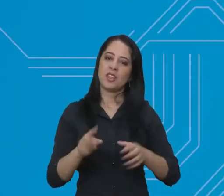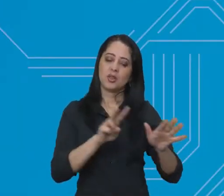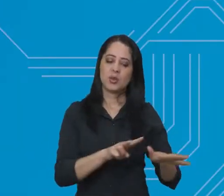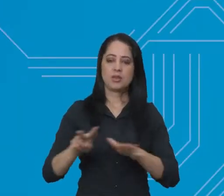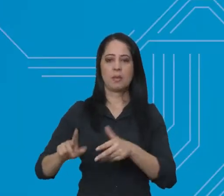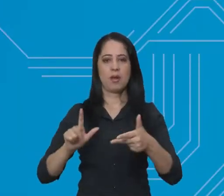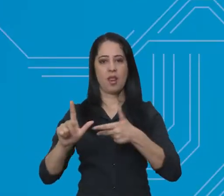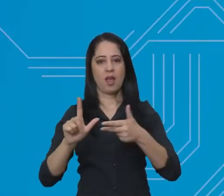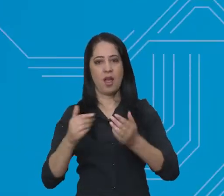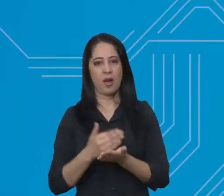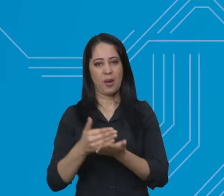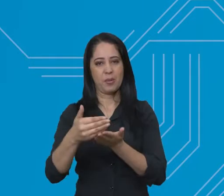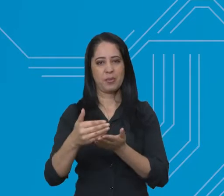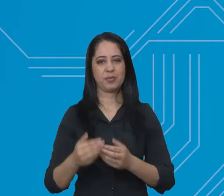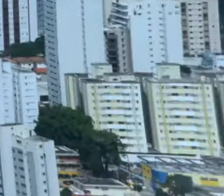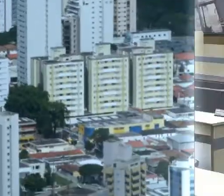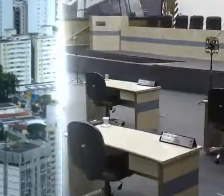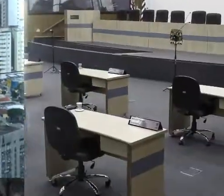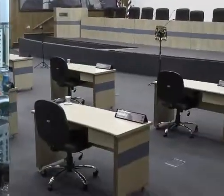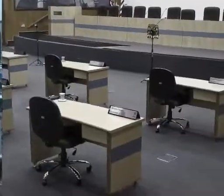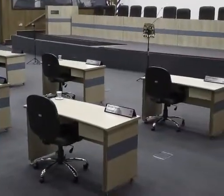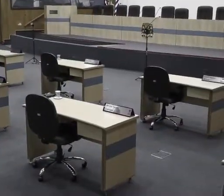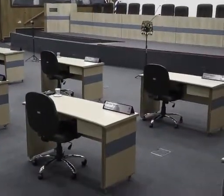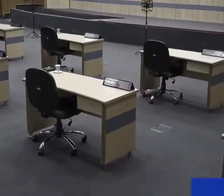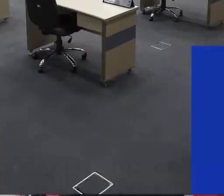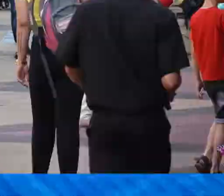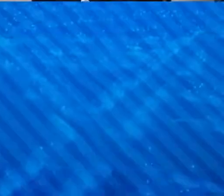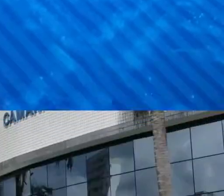Semana Legislativa está no ar.